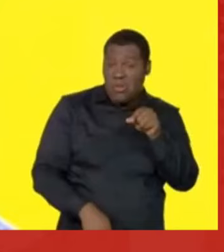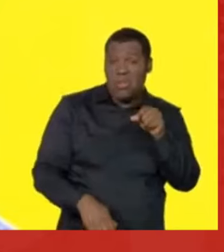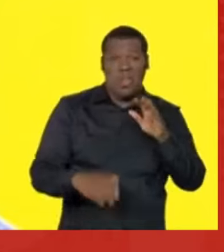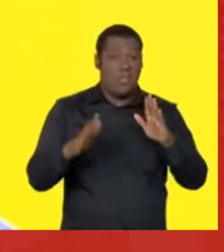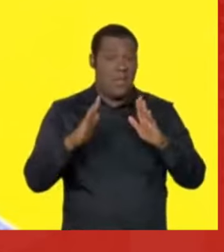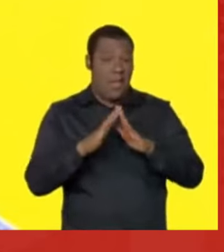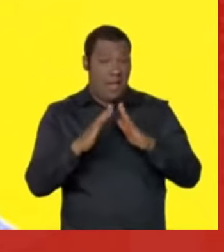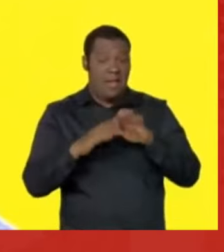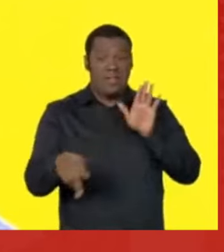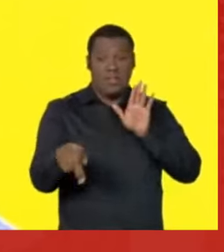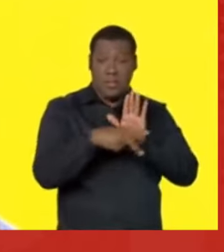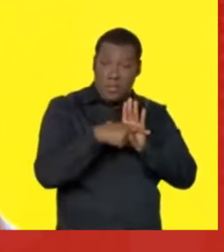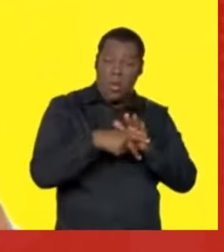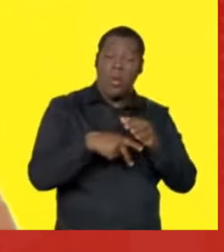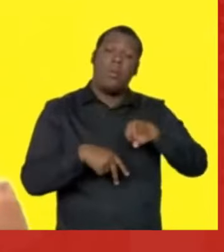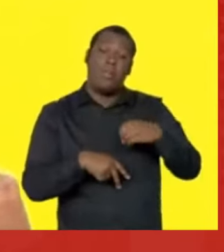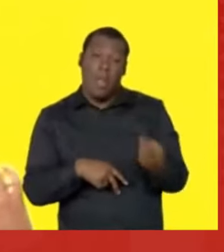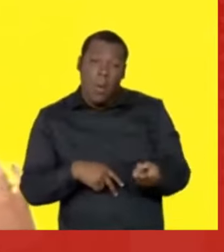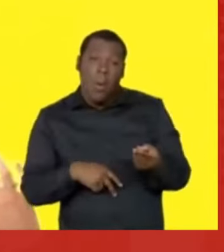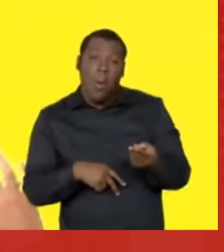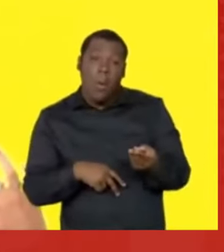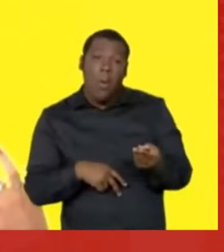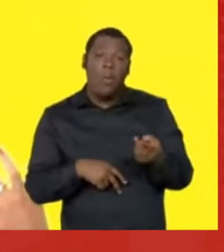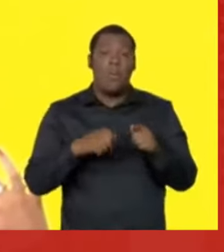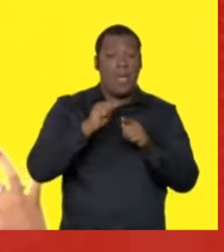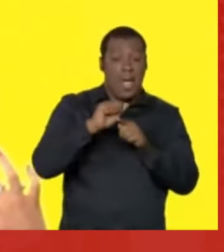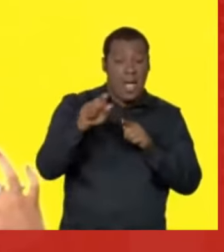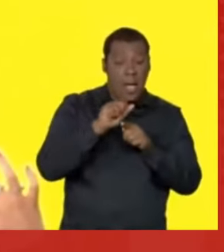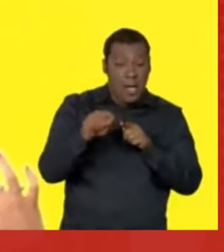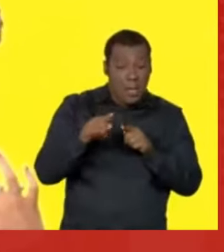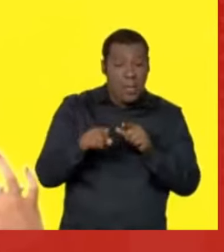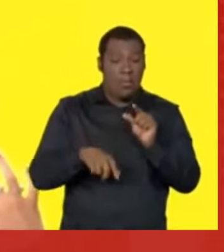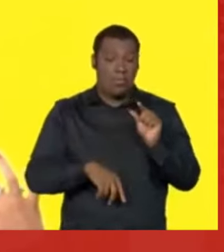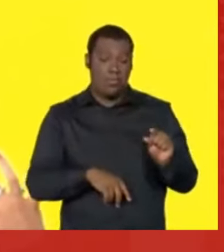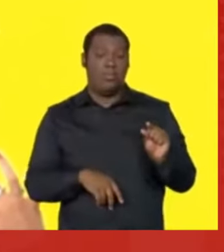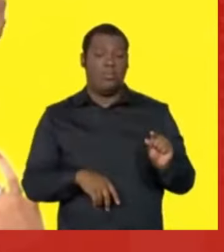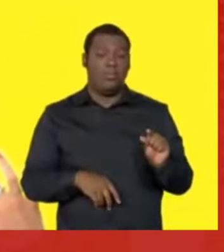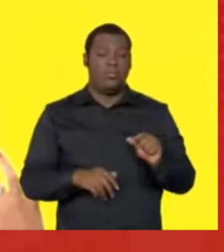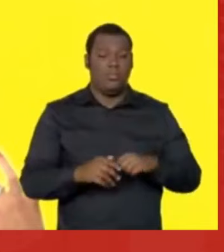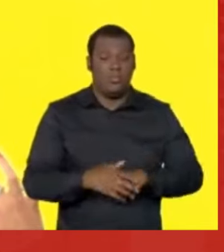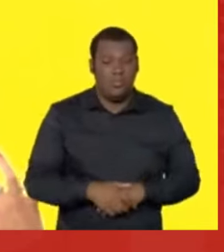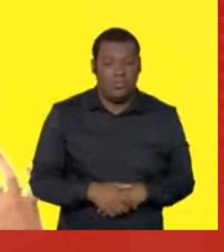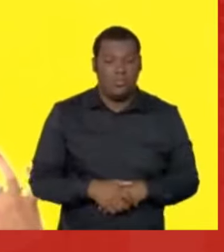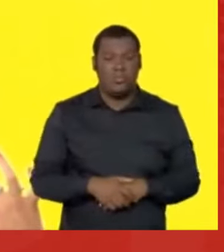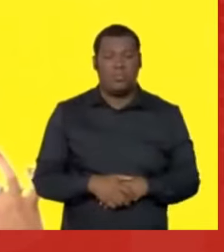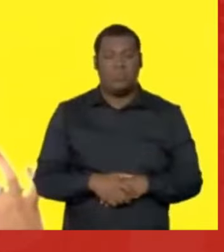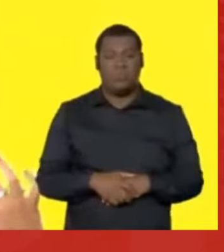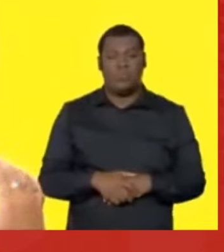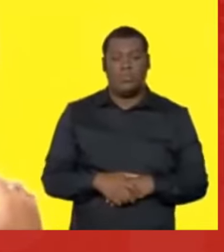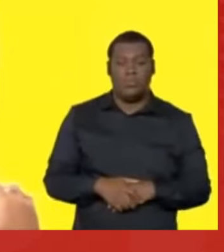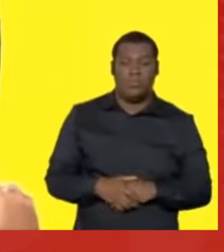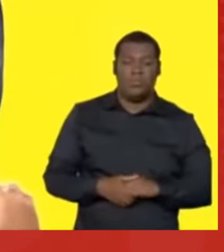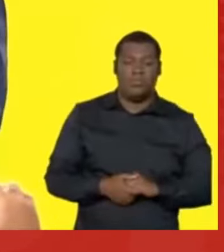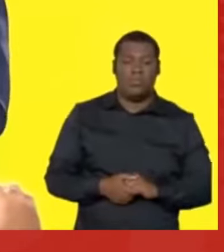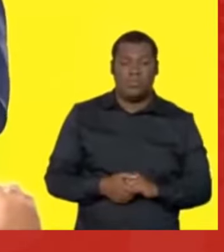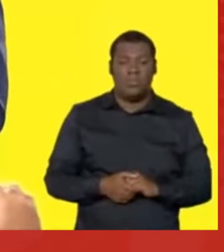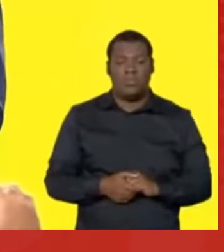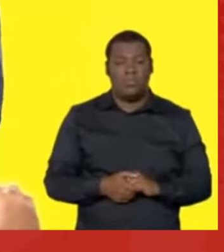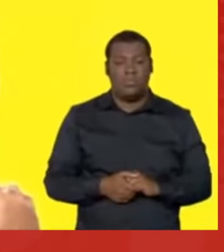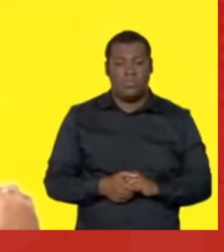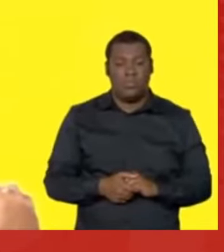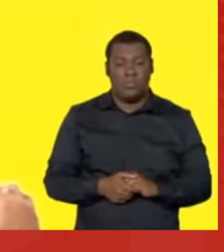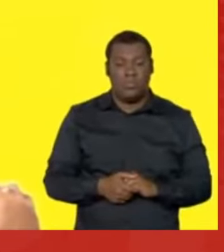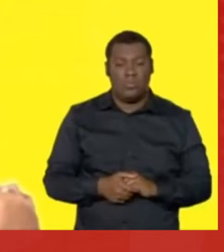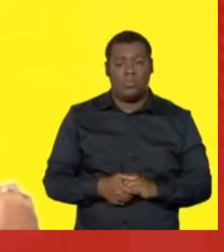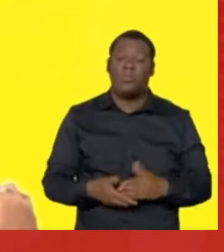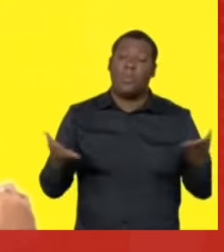baixo ou pela hipoteca de longuíssimo prazo que você até outro dia não sentia no bolso. Hoje o